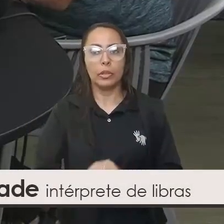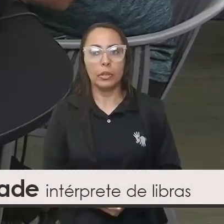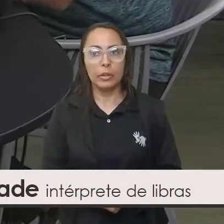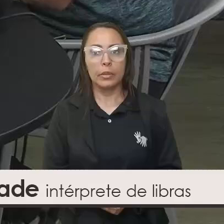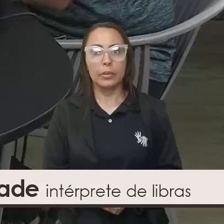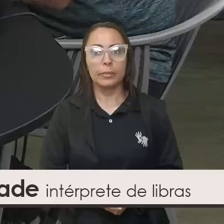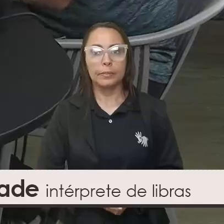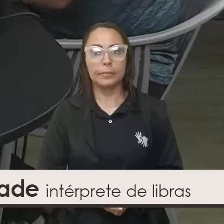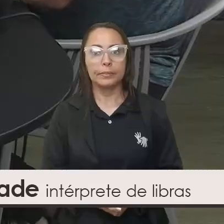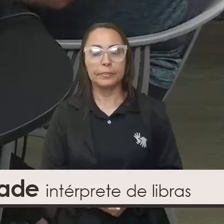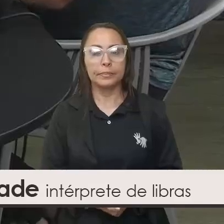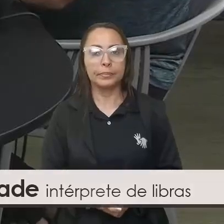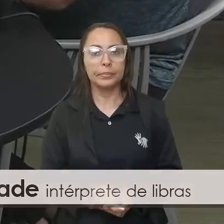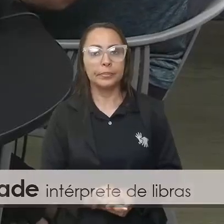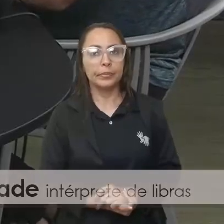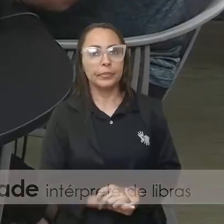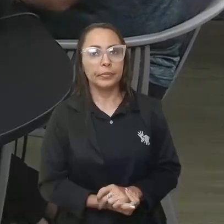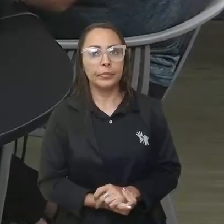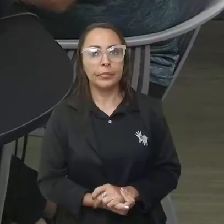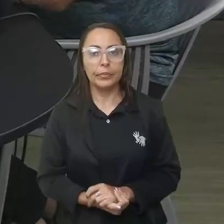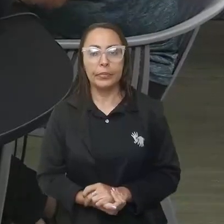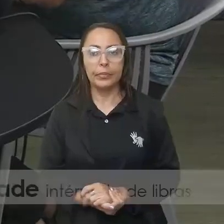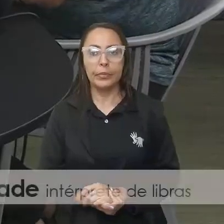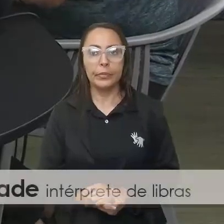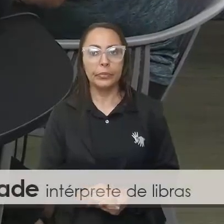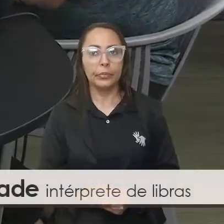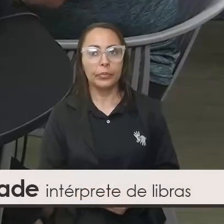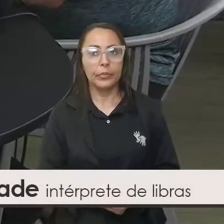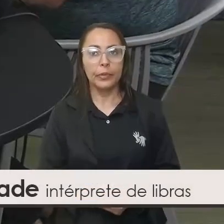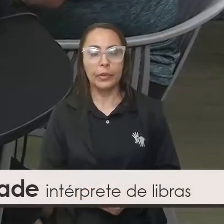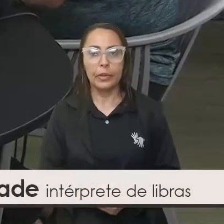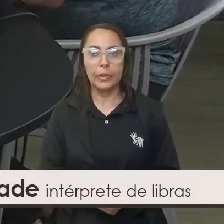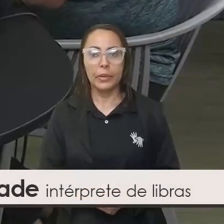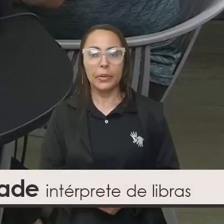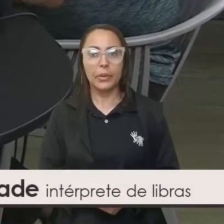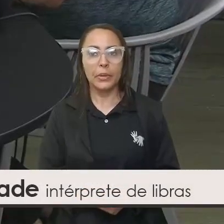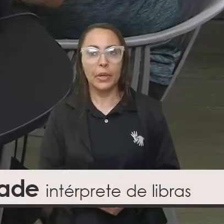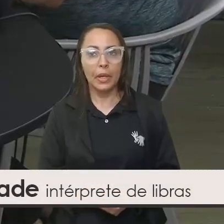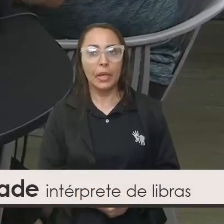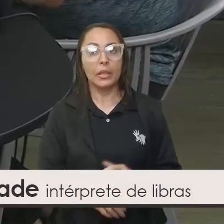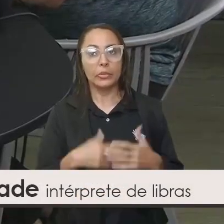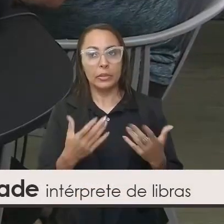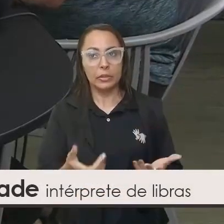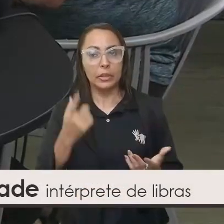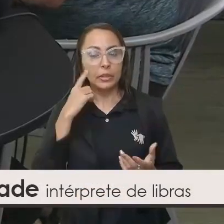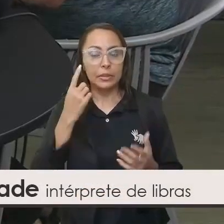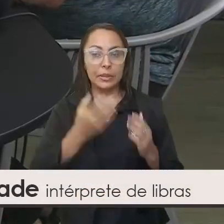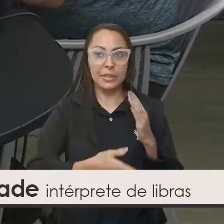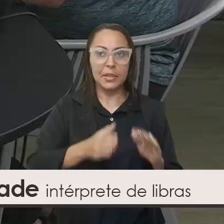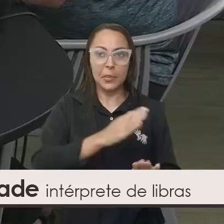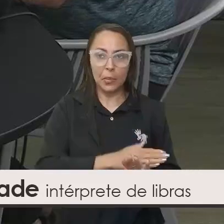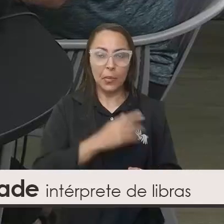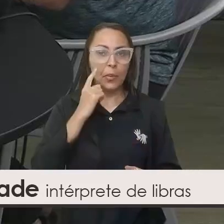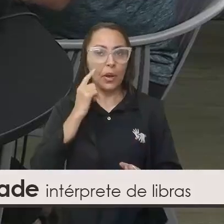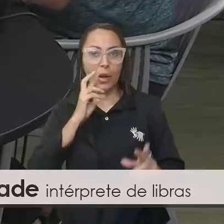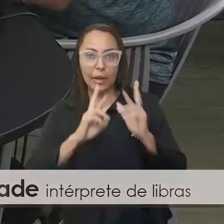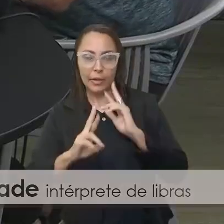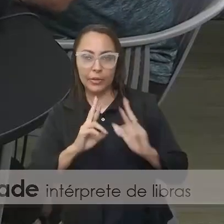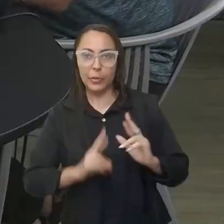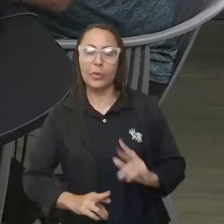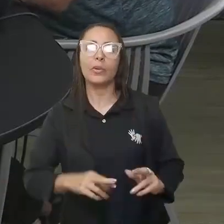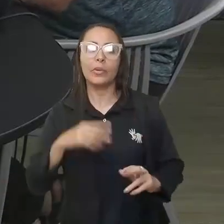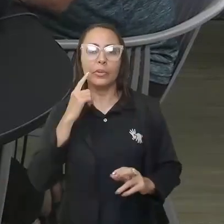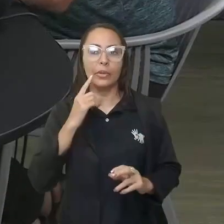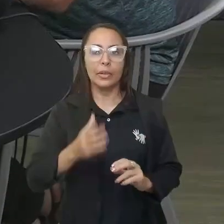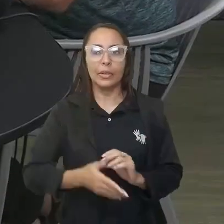Aumentar. Ela já respondeu. Tá vendo? Pessoal, ela se antecipou aqui a pergunta, tá? Mas eu já fiz a pergunta